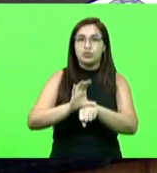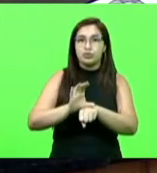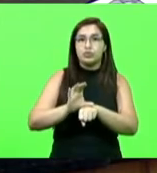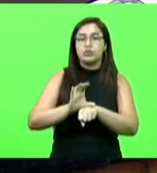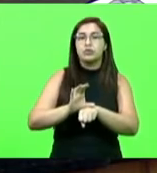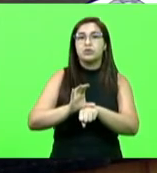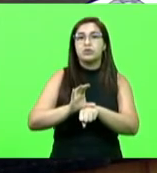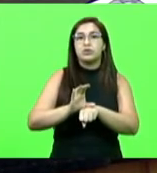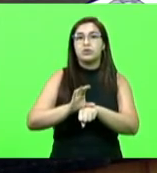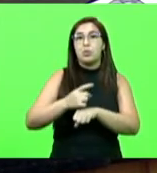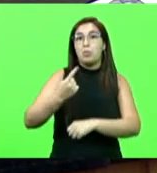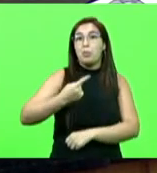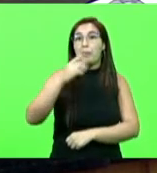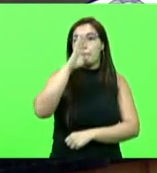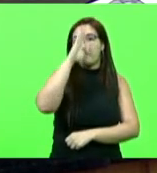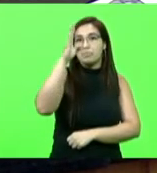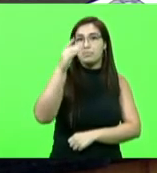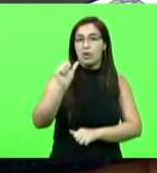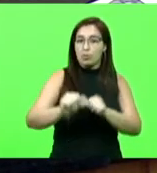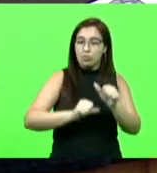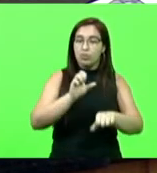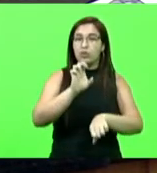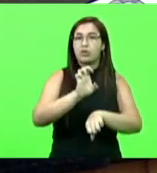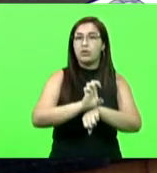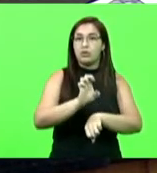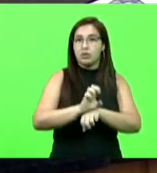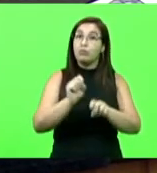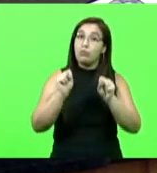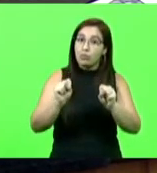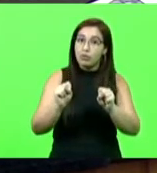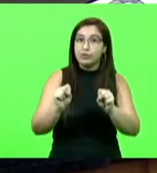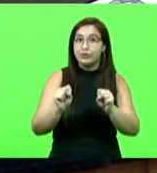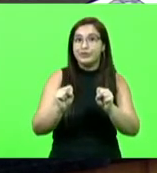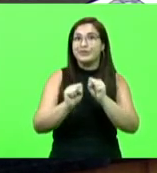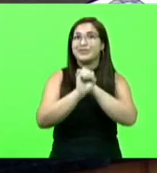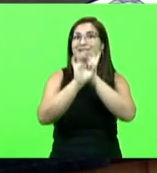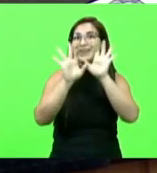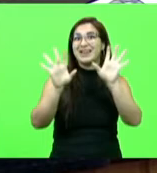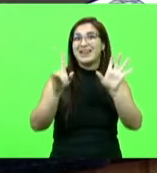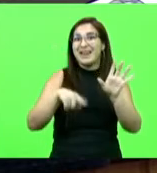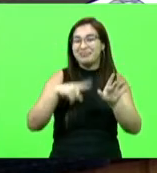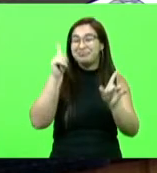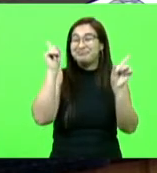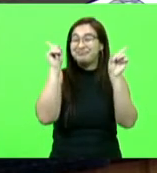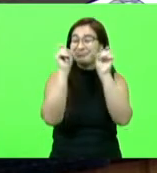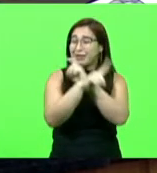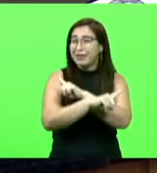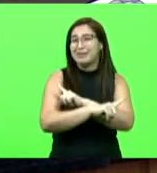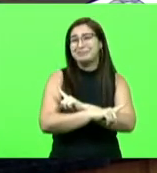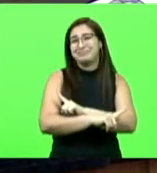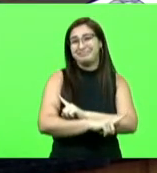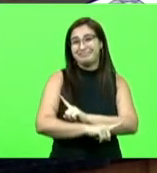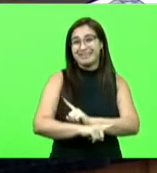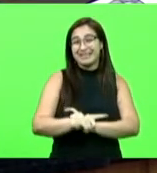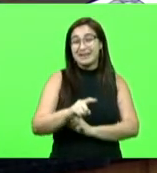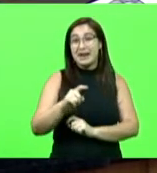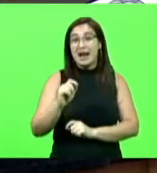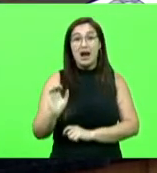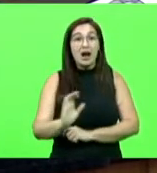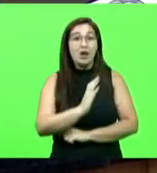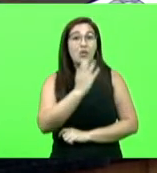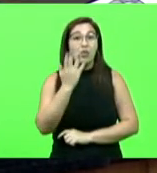Magna, alterada pelos estados. Claro que o caminho é muito mais difícil. Para que isso aconteça, é